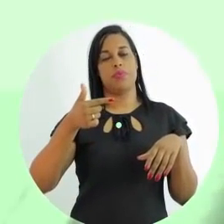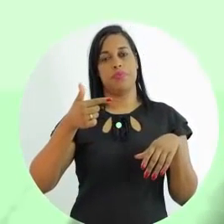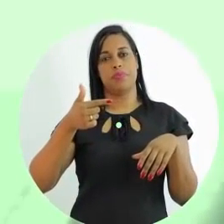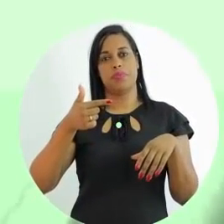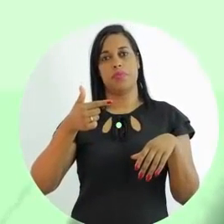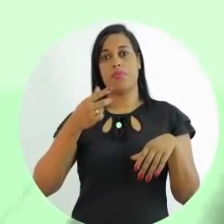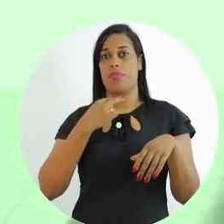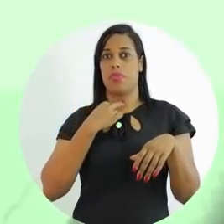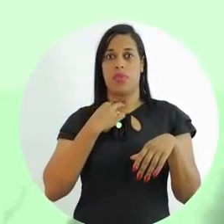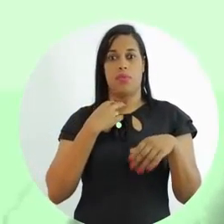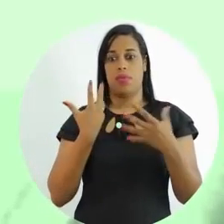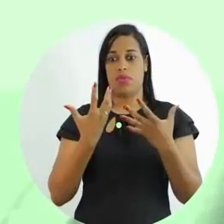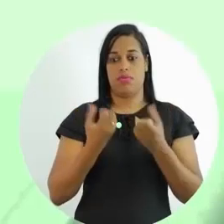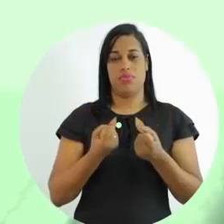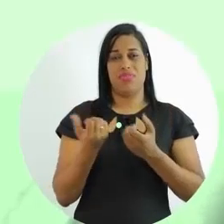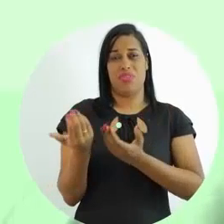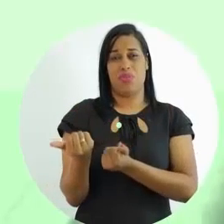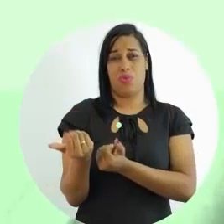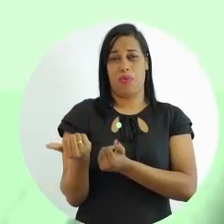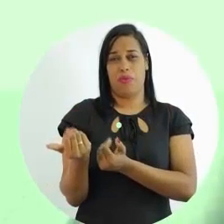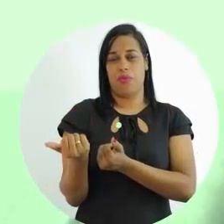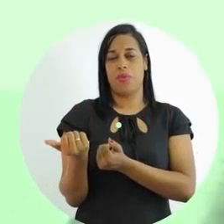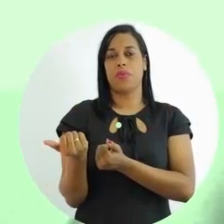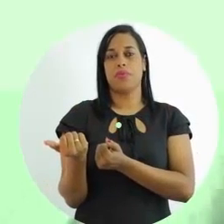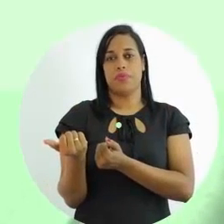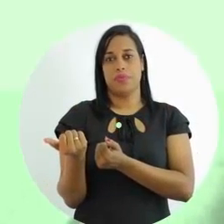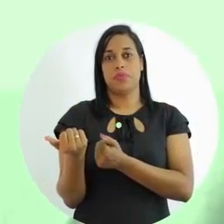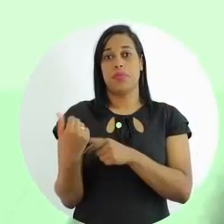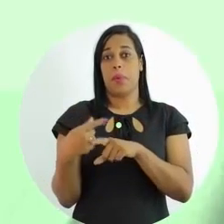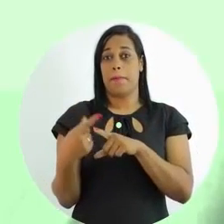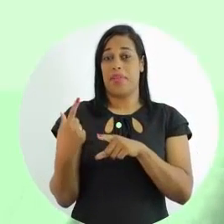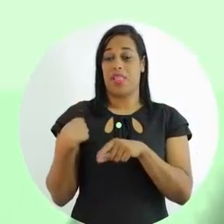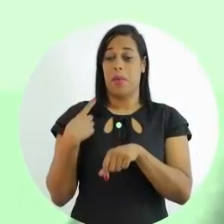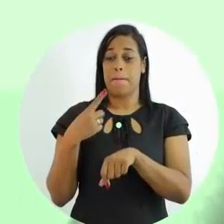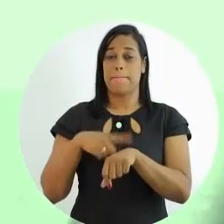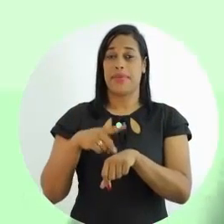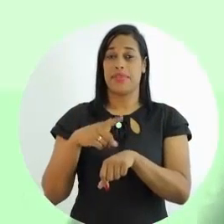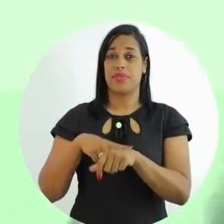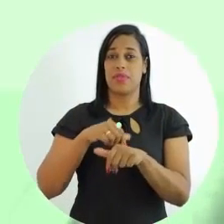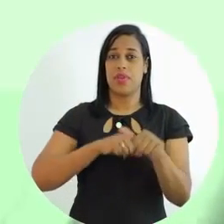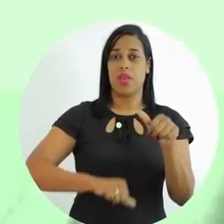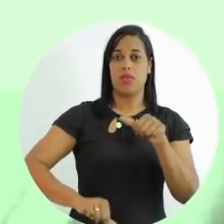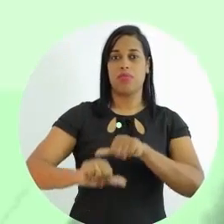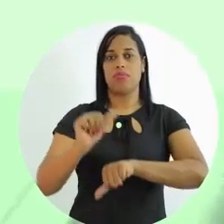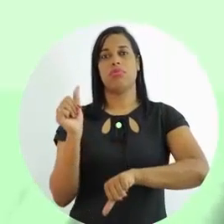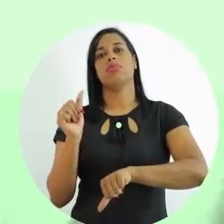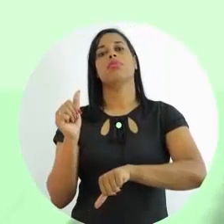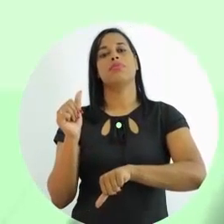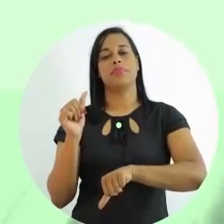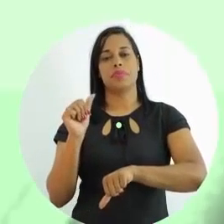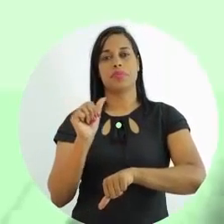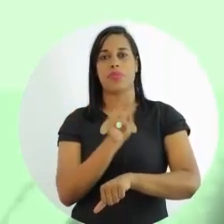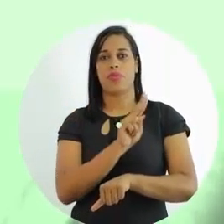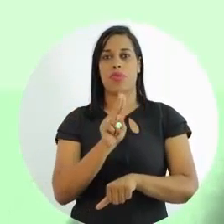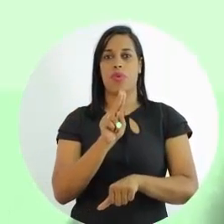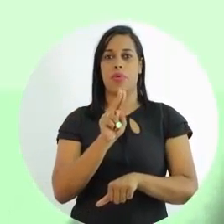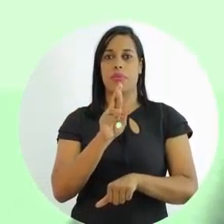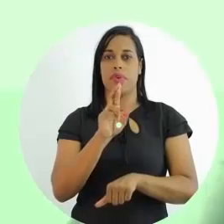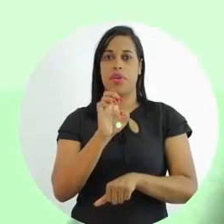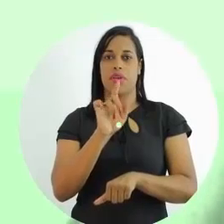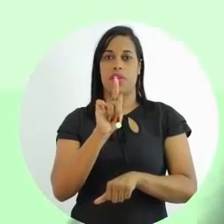no momento não pode assumir por ser muito novo, e aí existe um período de transição, chamado de